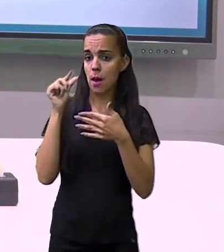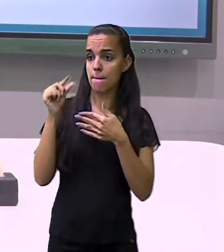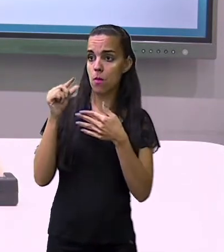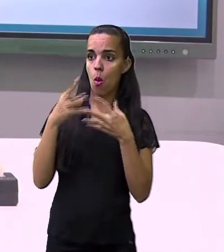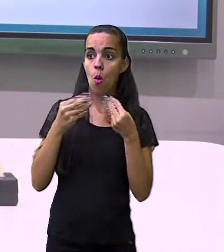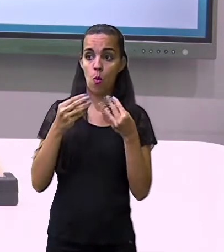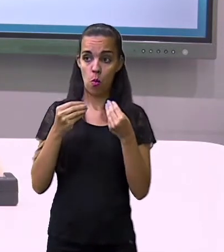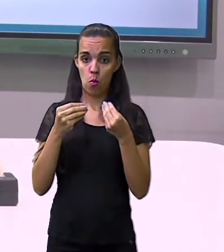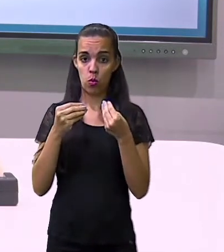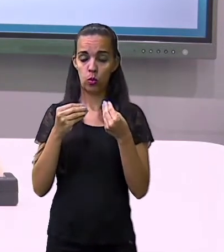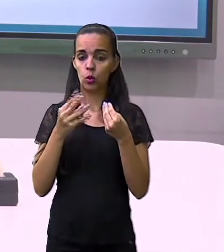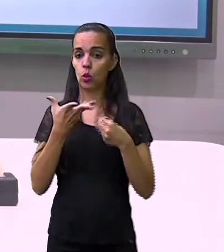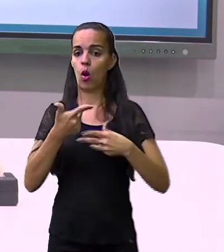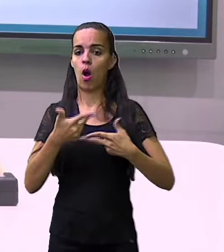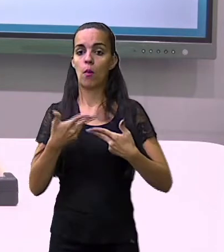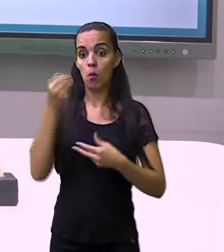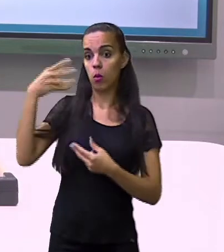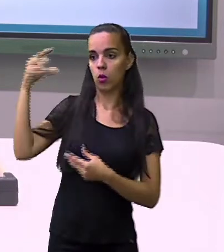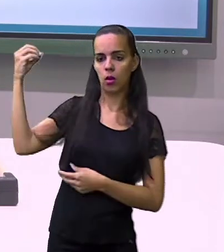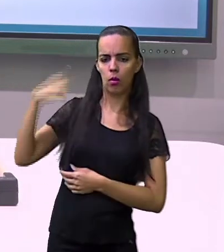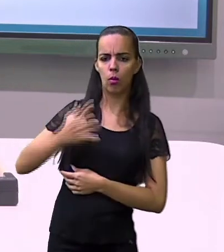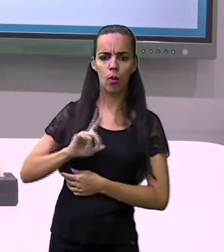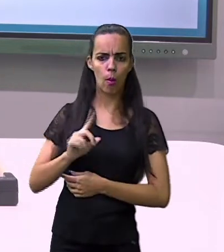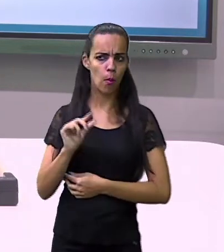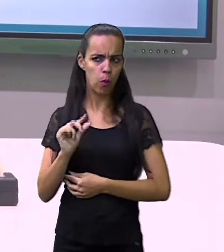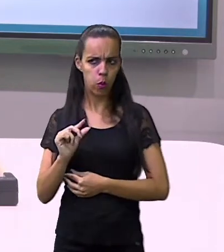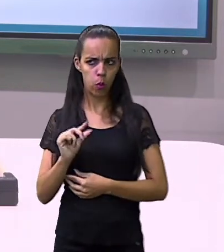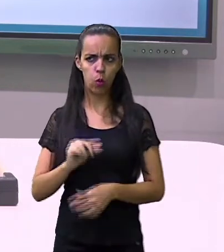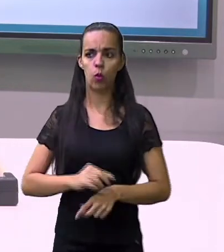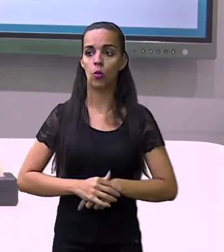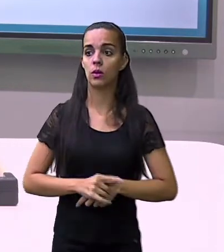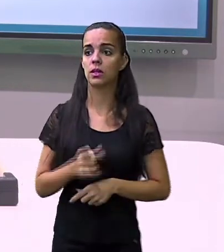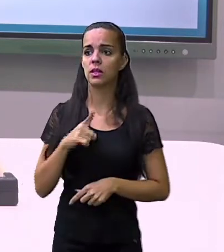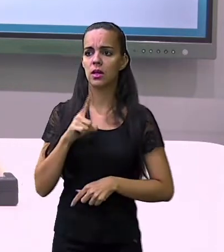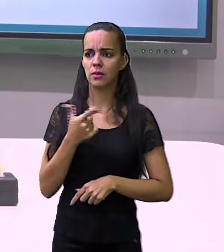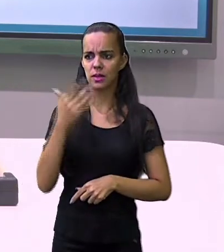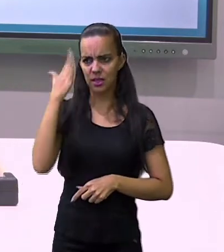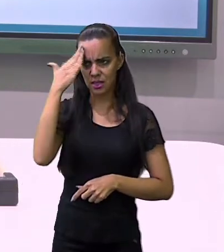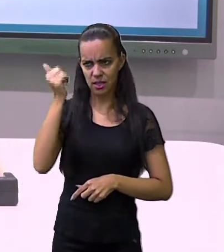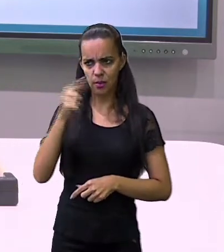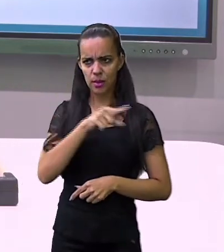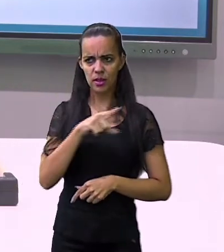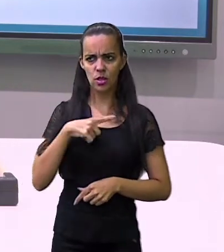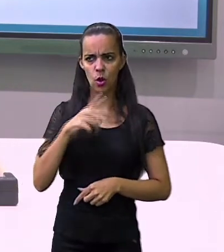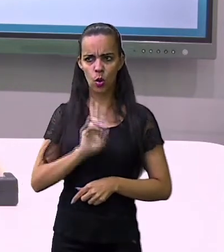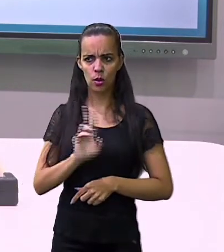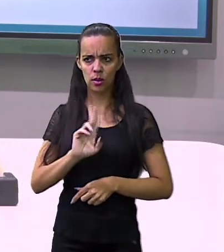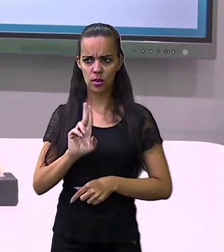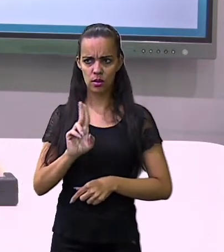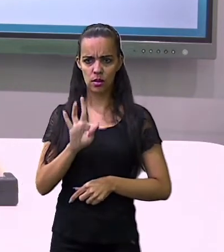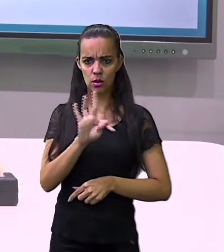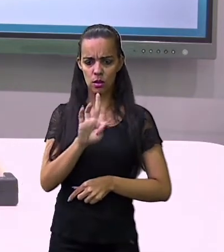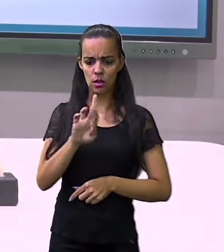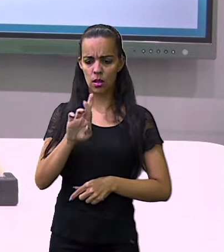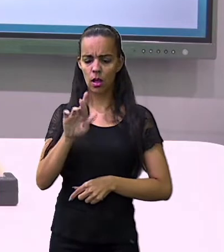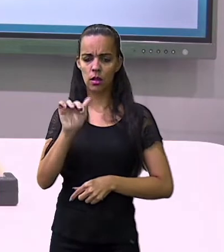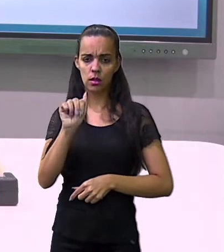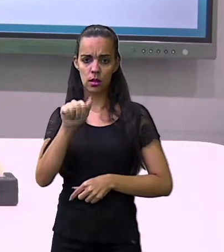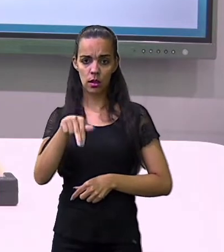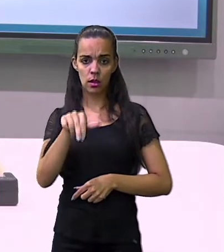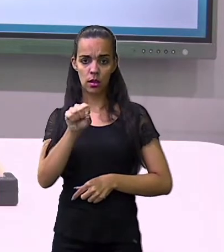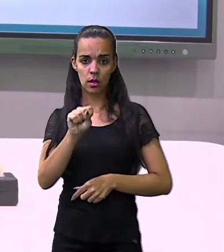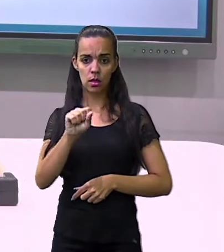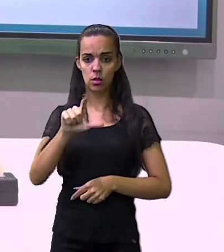parcialmente para o outro lado, tá? Mas e aí esses corpos aqui são chamados de corpos